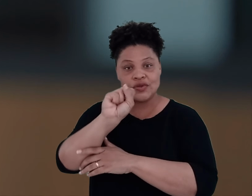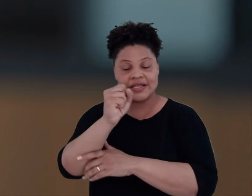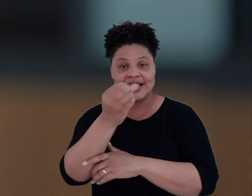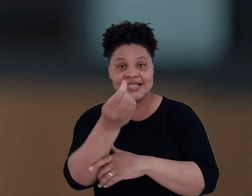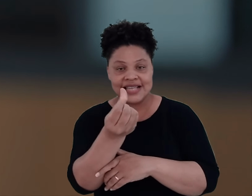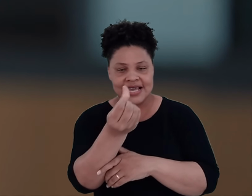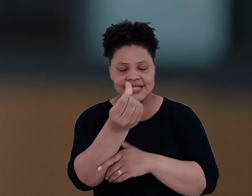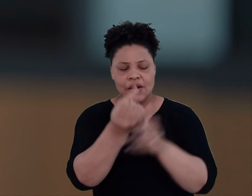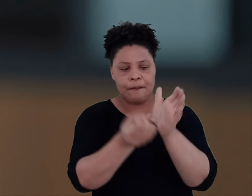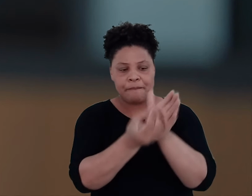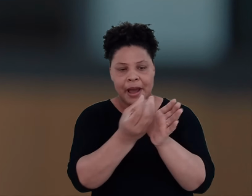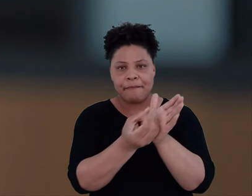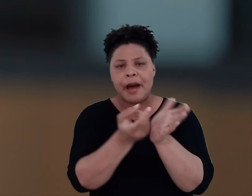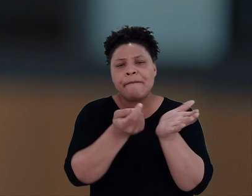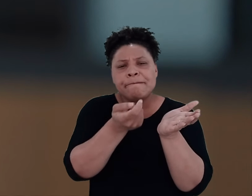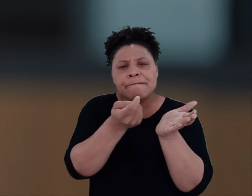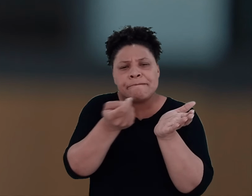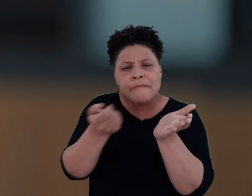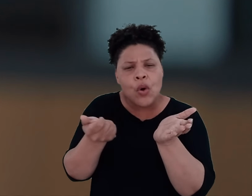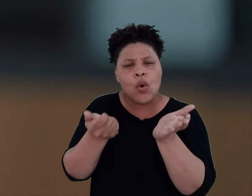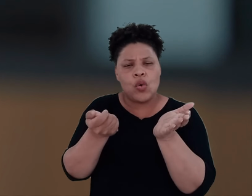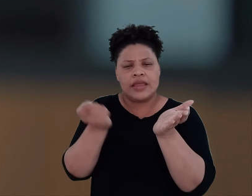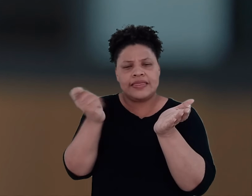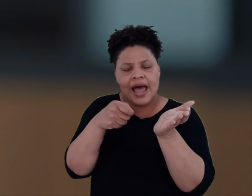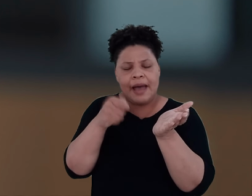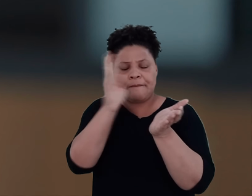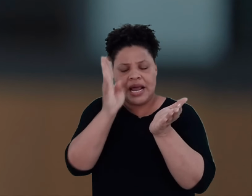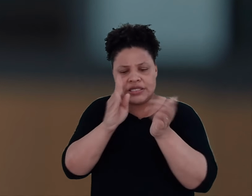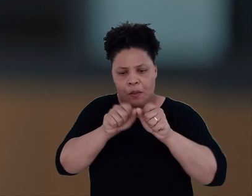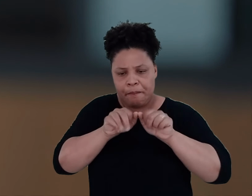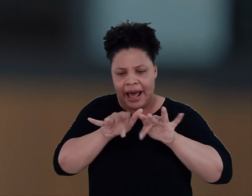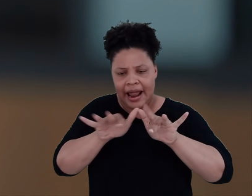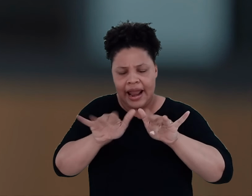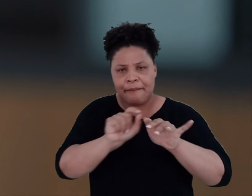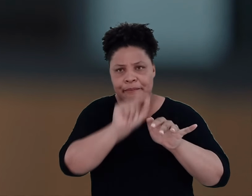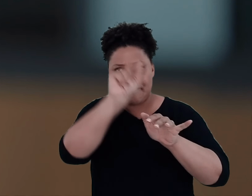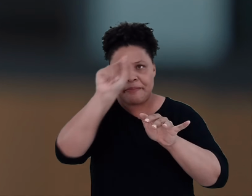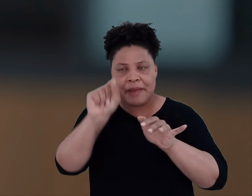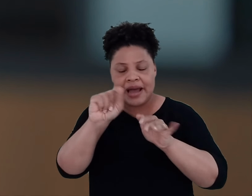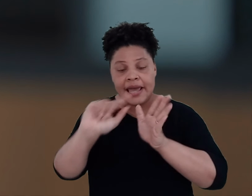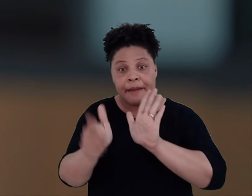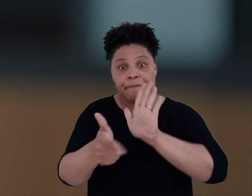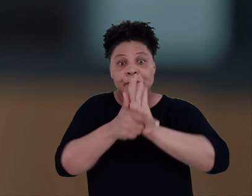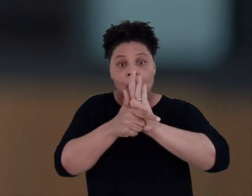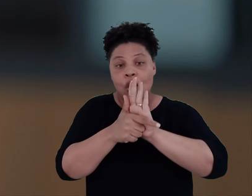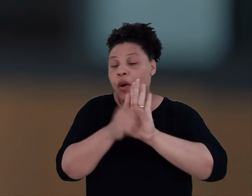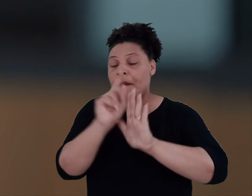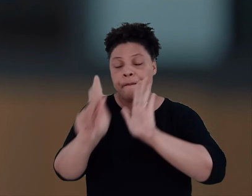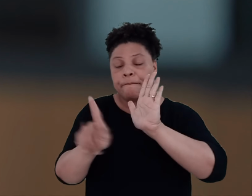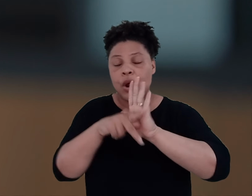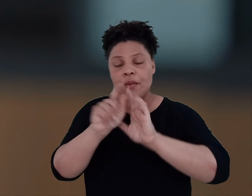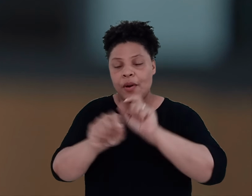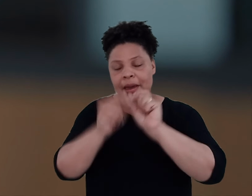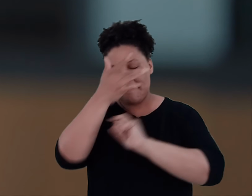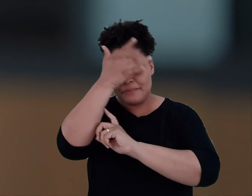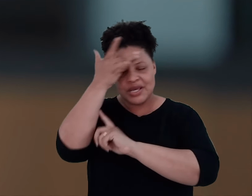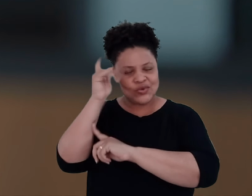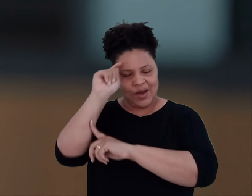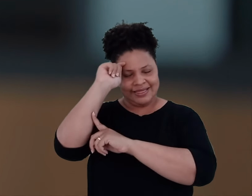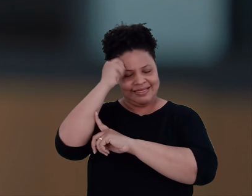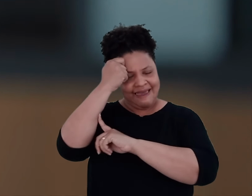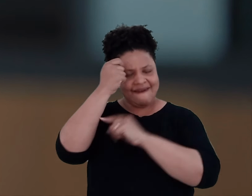publicações, para não dizer a única, de alcance nacional que trazia pessoas negras na capa e no conteúdo de suas reportagens.